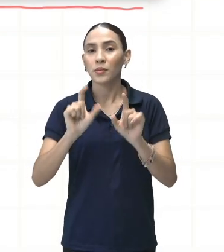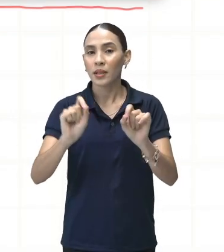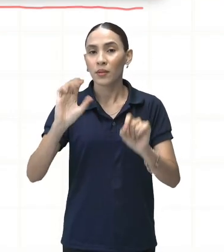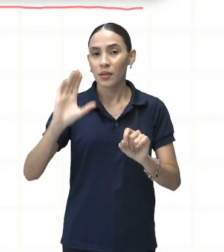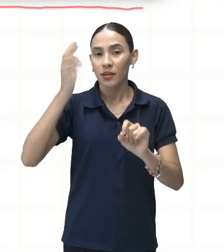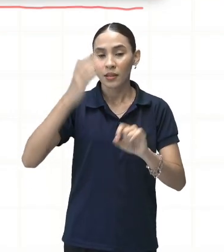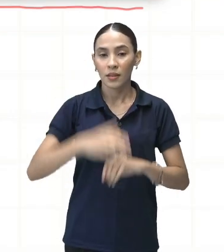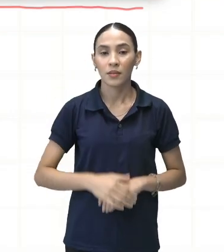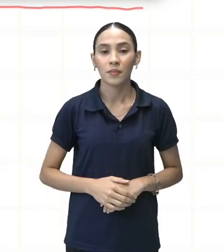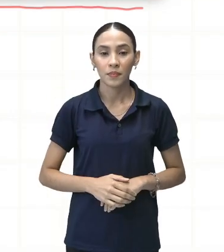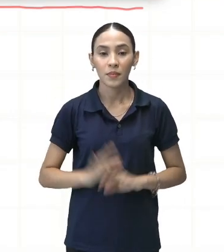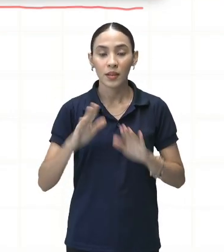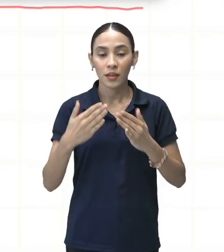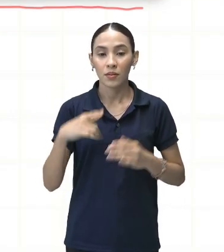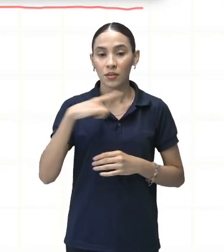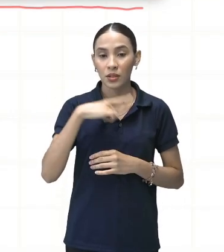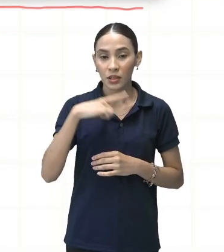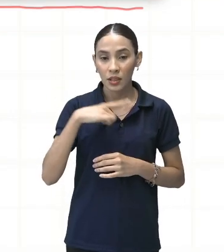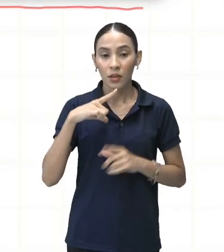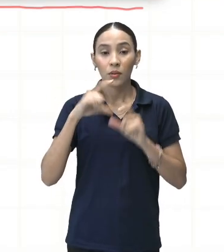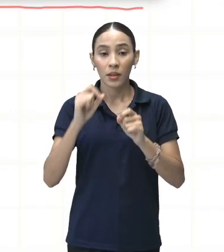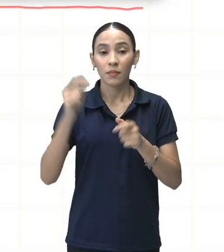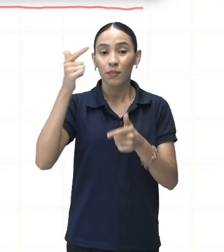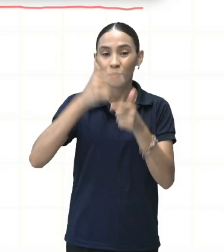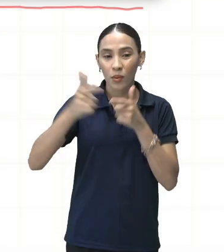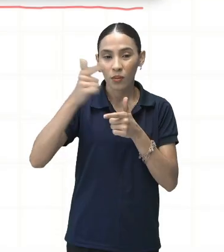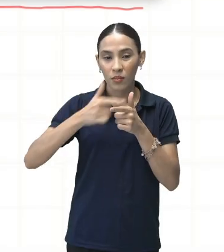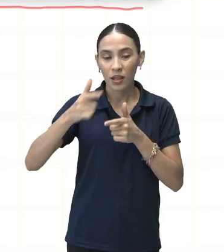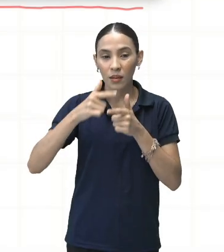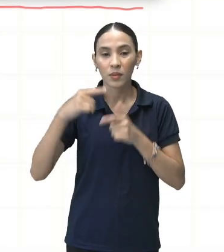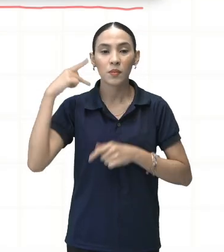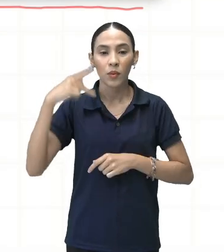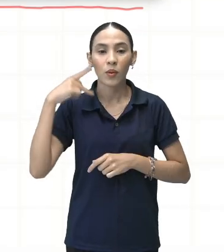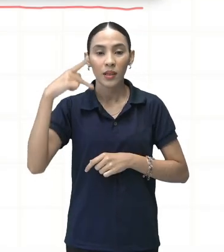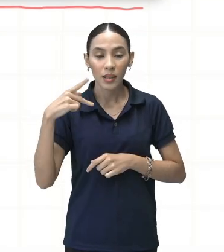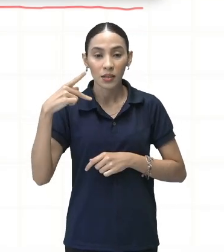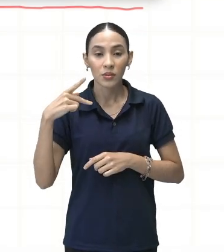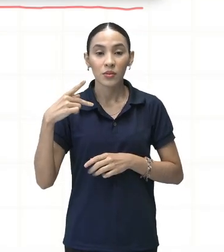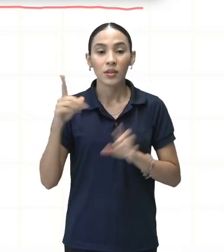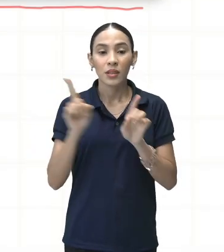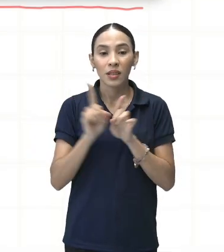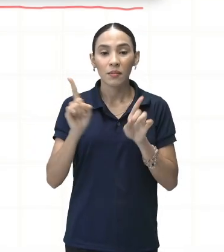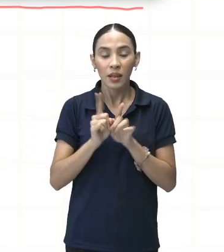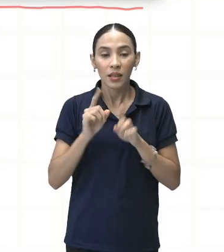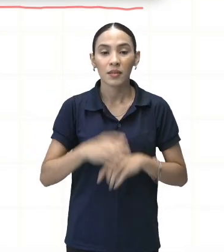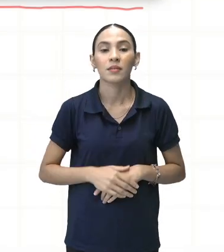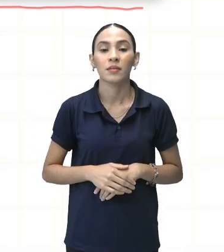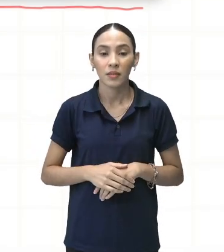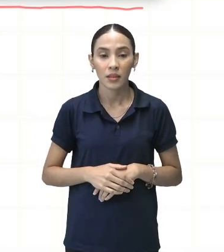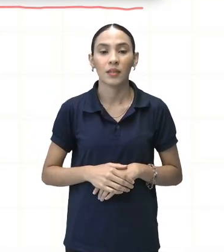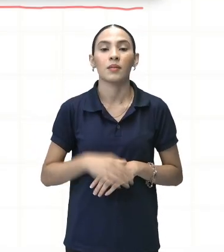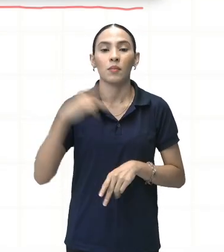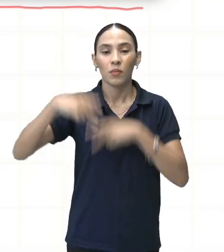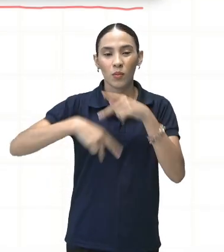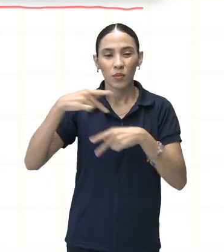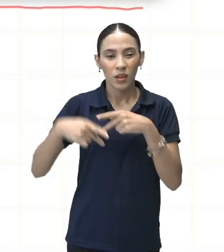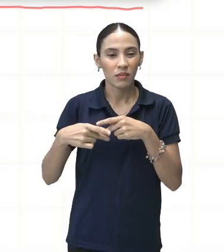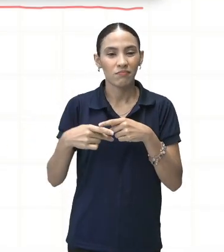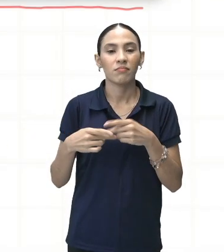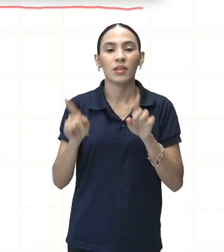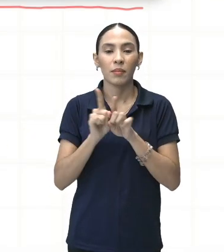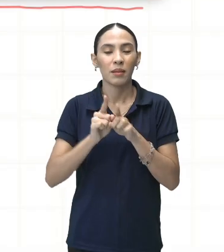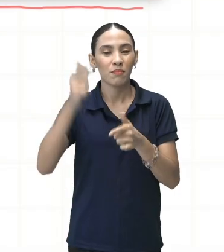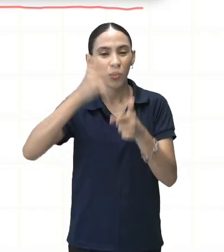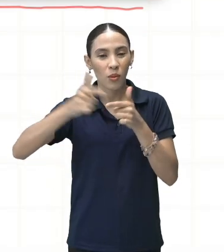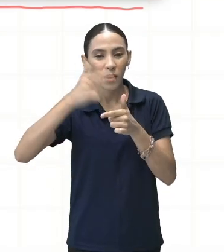Bem, havia a presença de conflitos políticos, insatisfação popular e